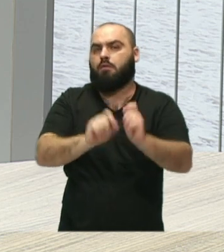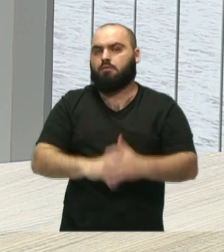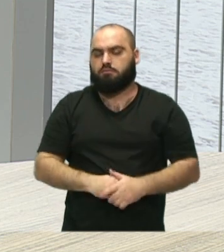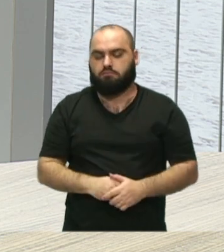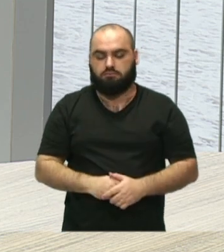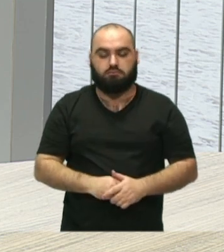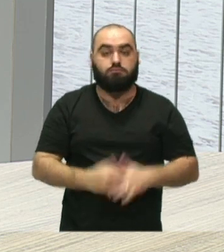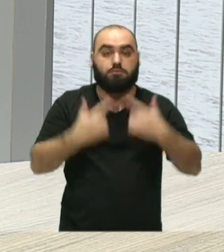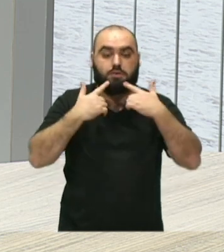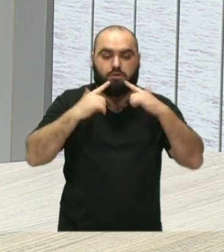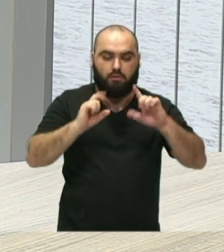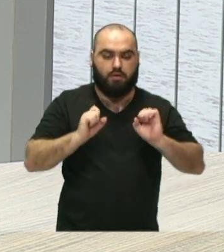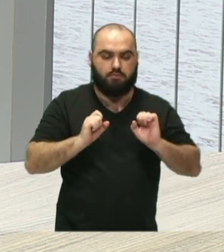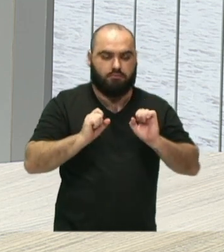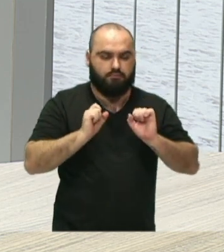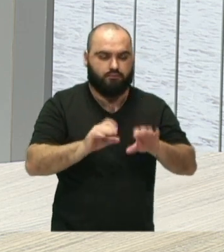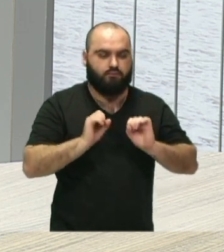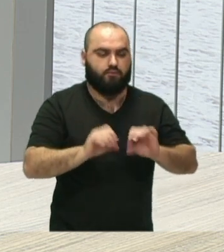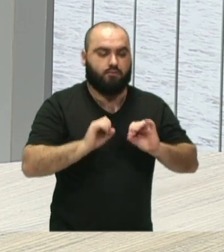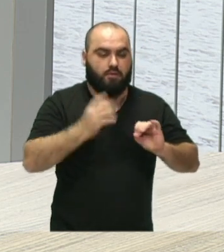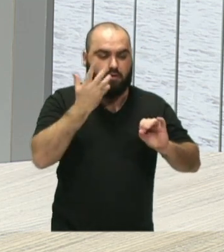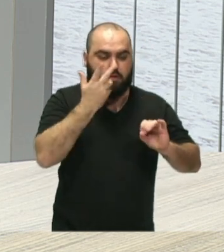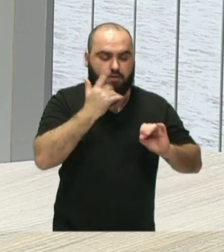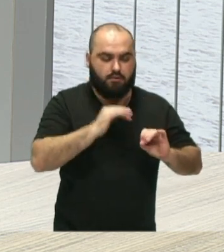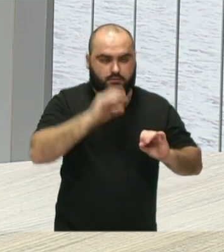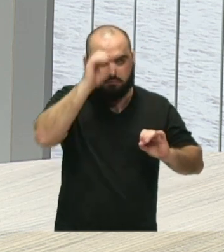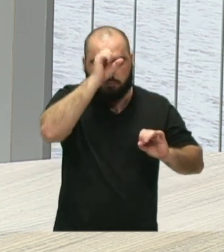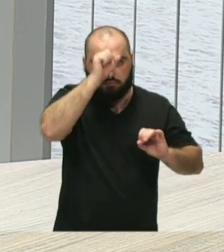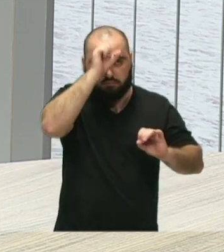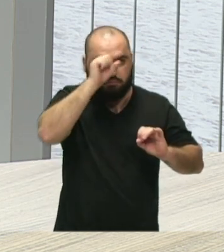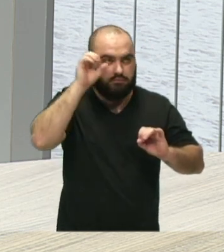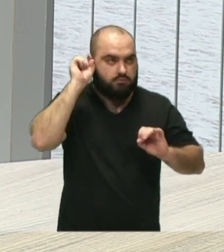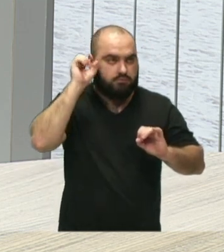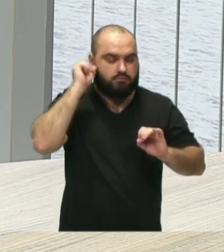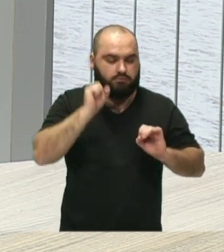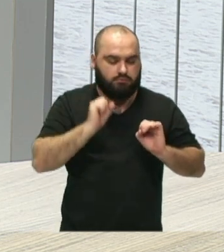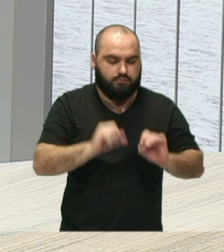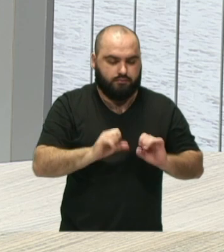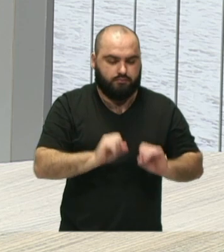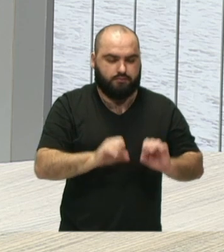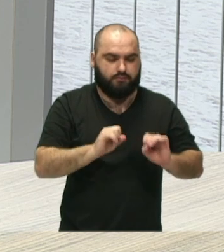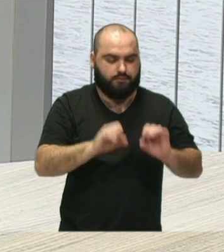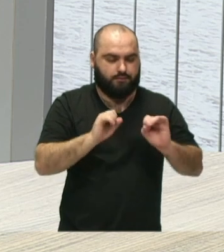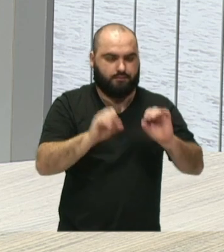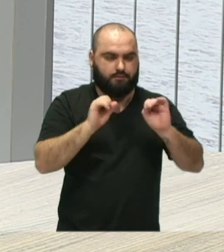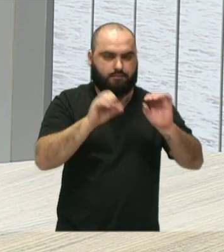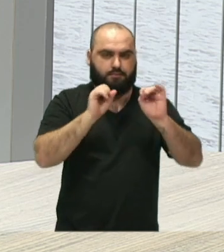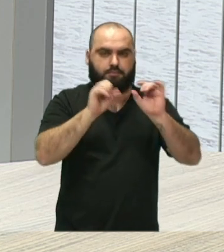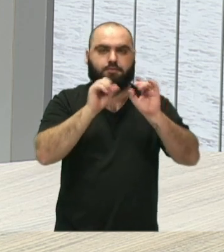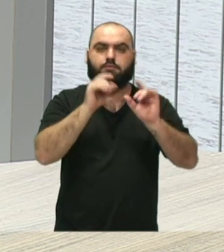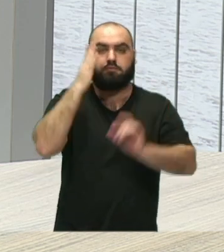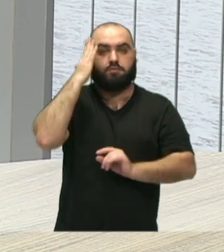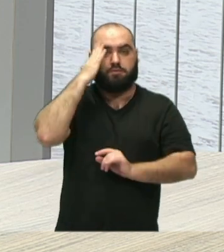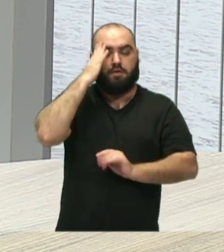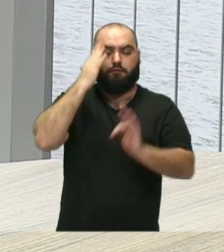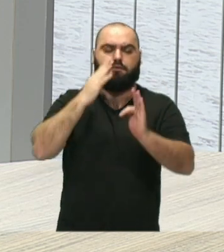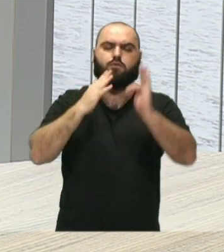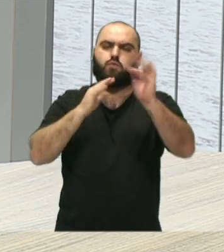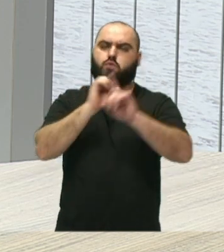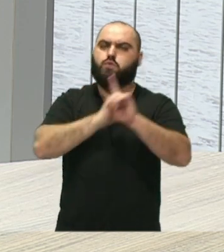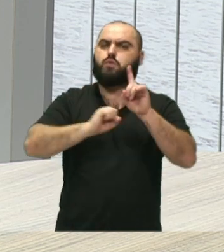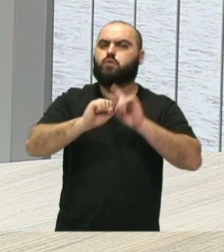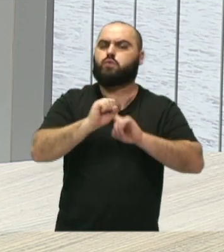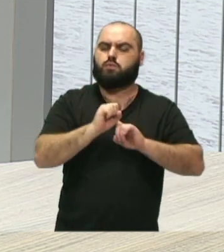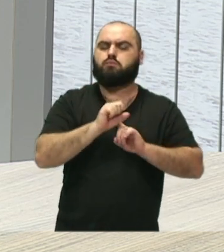da criança, a gente sabe disso. E por consequência, a forma como uma sociedade vai agir em determinadas ocasiões.